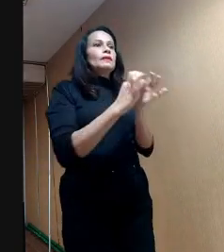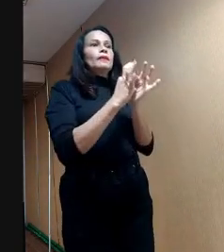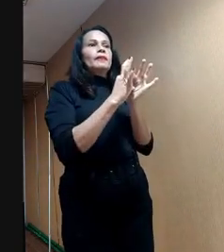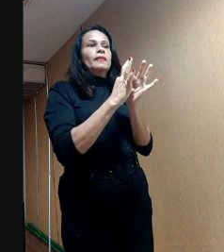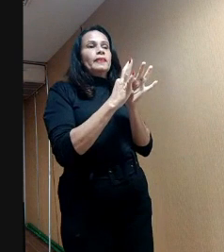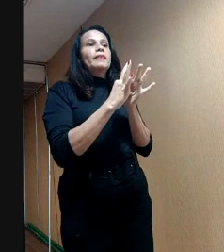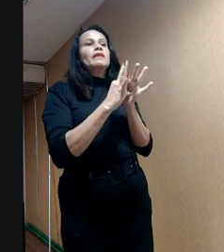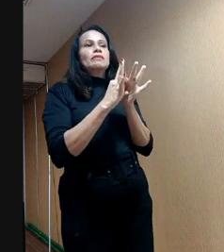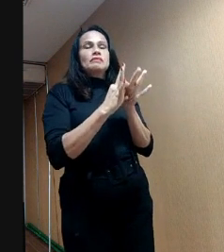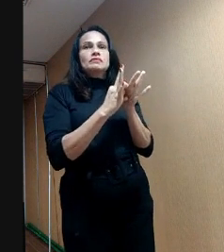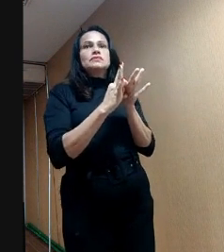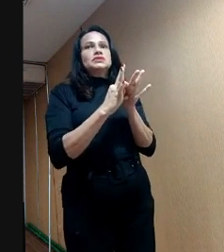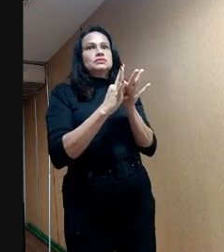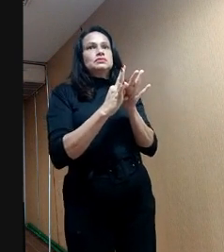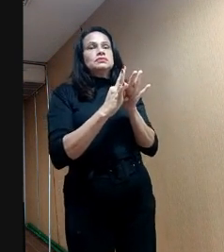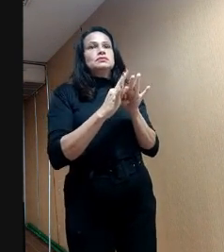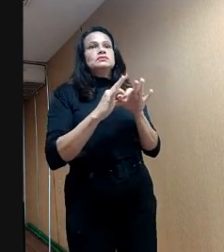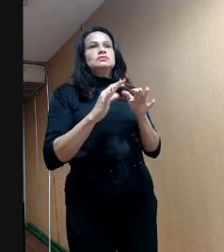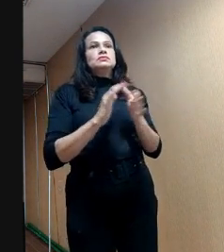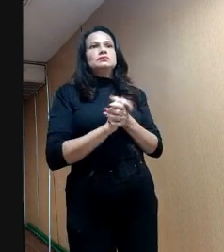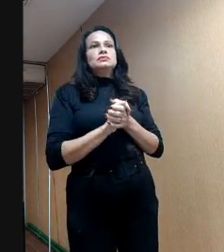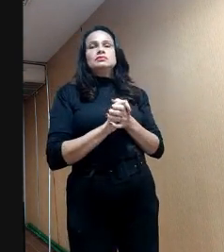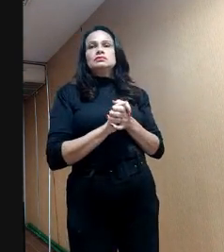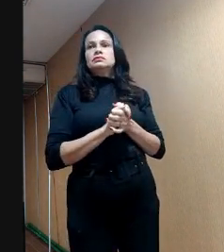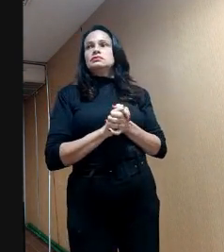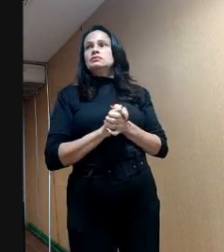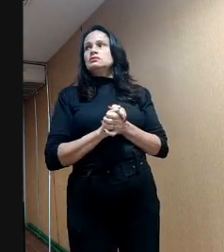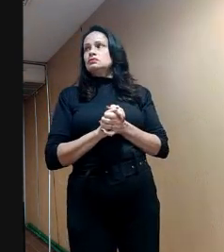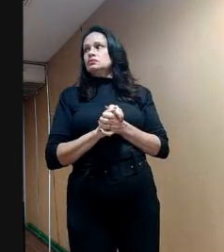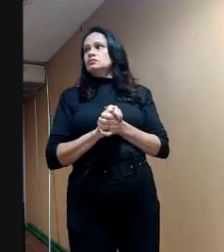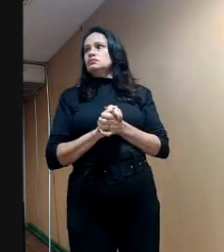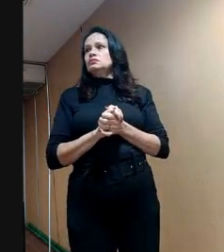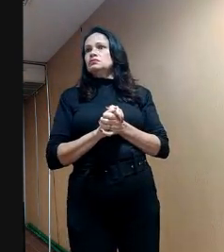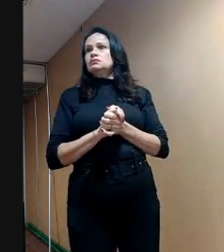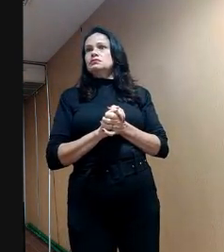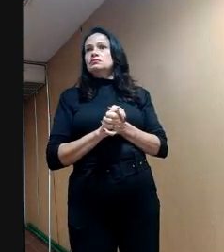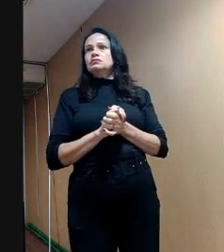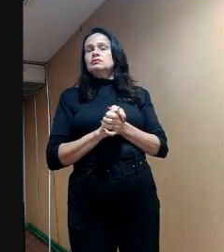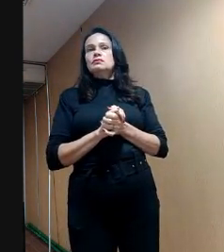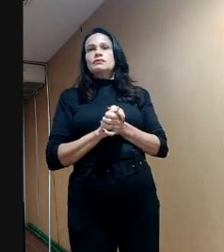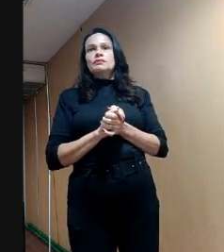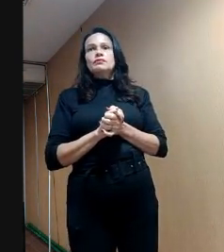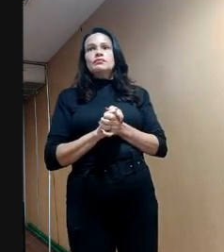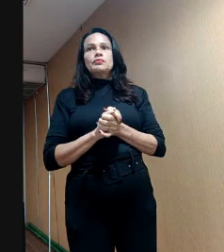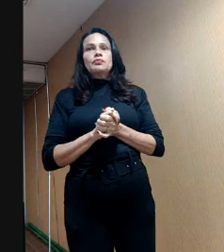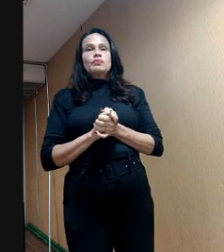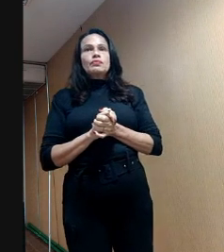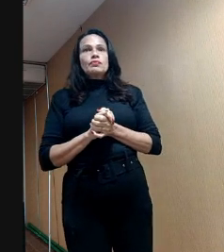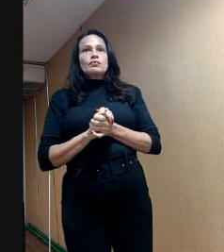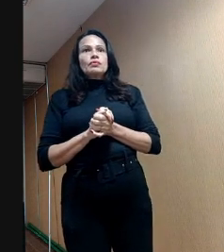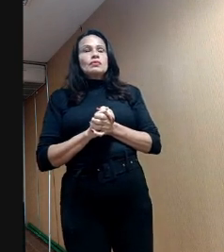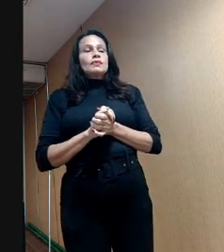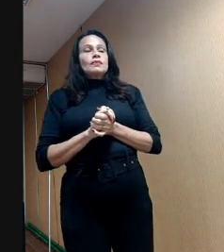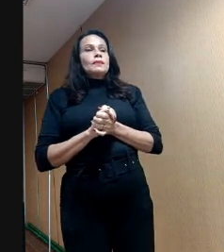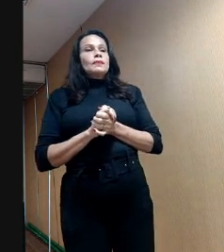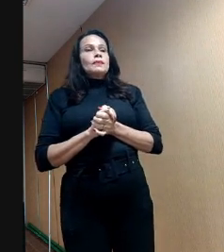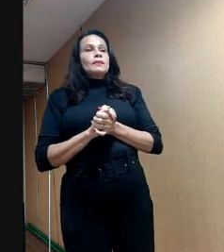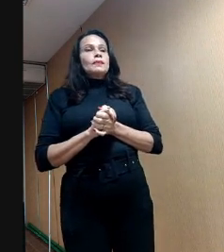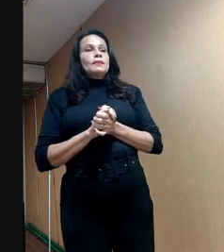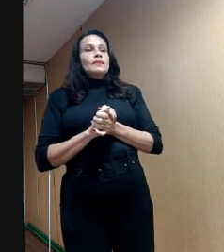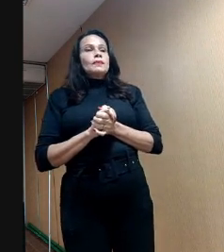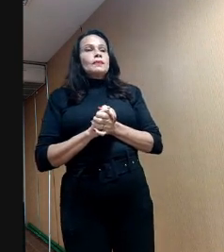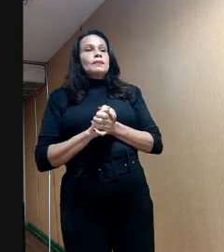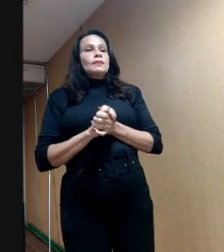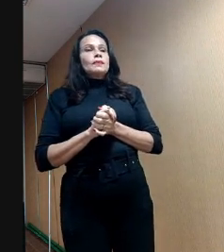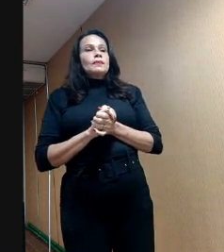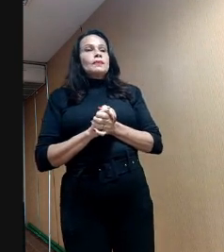e para todos nós. Então, uma contribuição inestimável, todos os nossos agradecimentos. E a todos os estudantes,